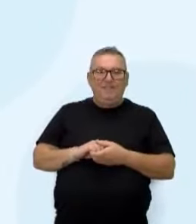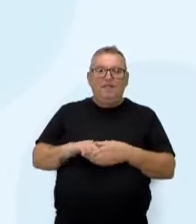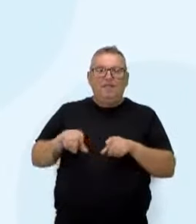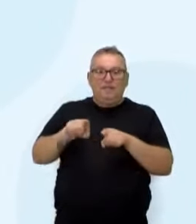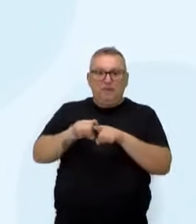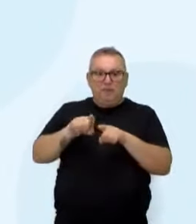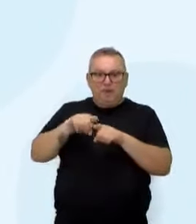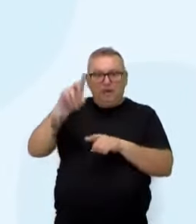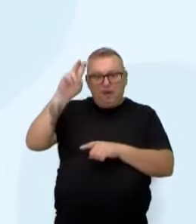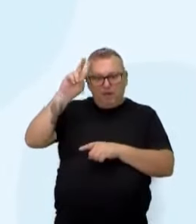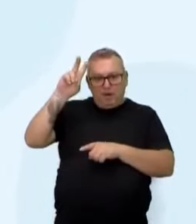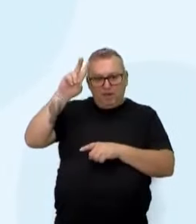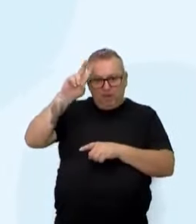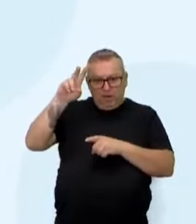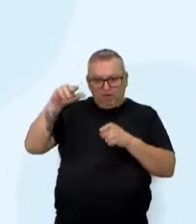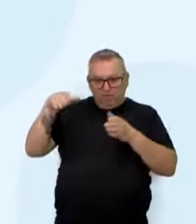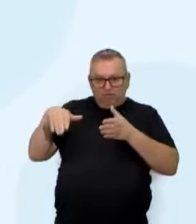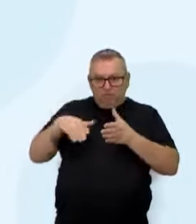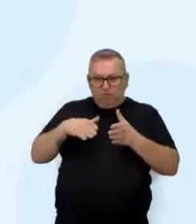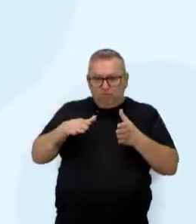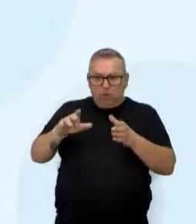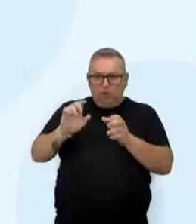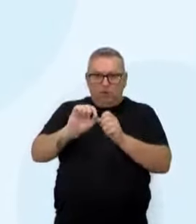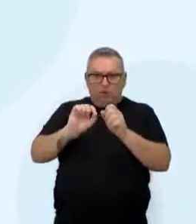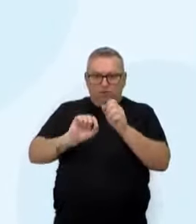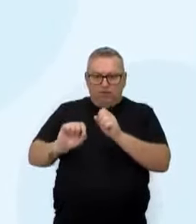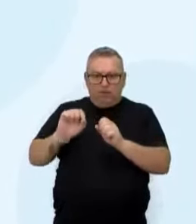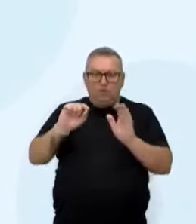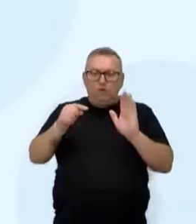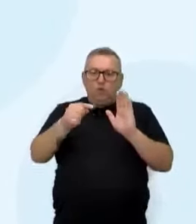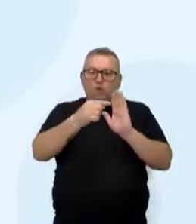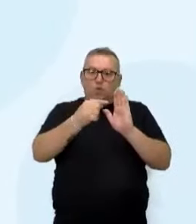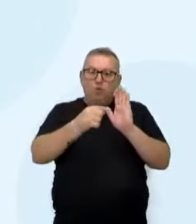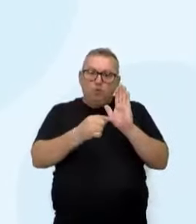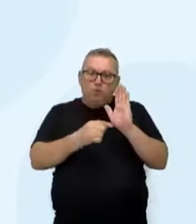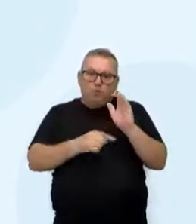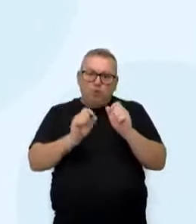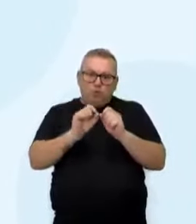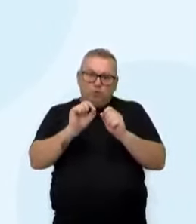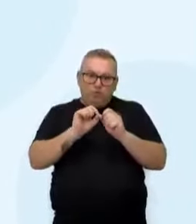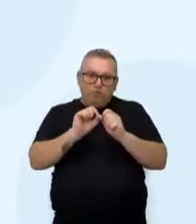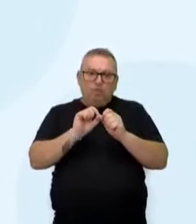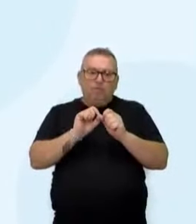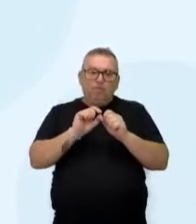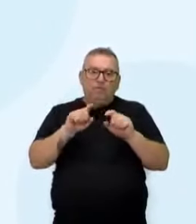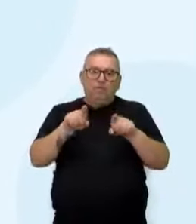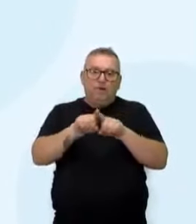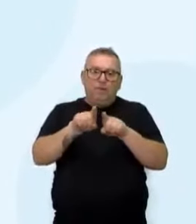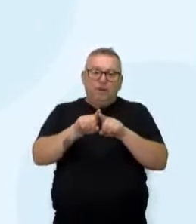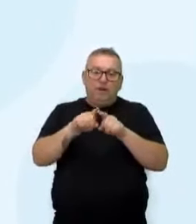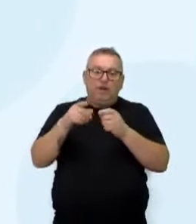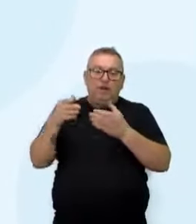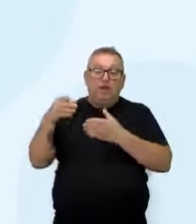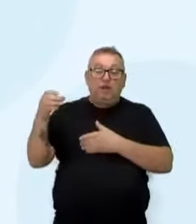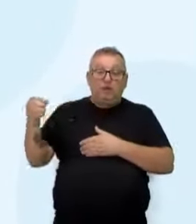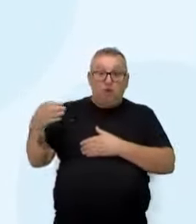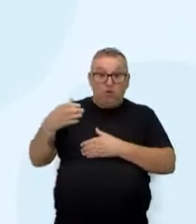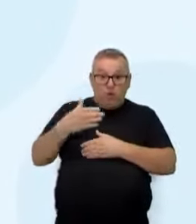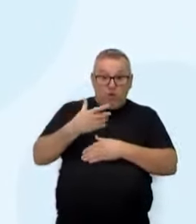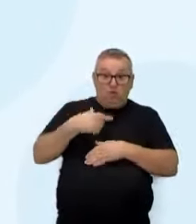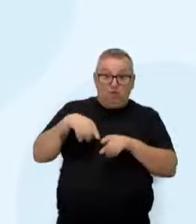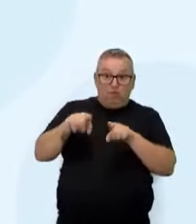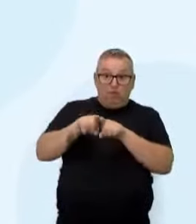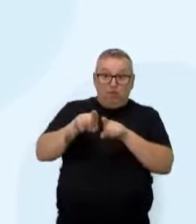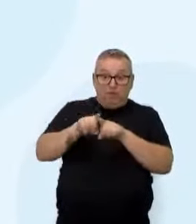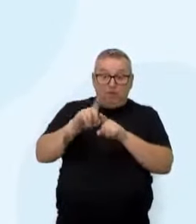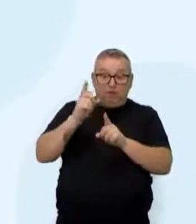vamos retomar essa trajetória, trazendo alguns pontos, buscando fazer um exercício com vocês, trazendo novamente, assim como nós